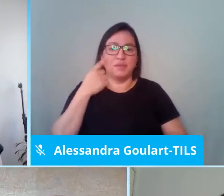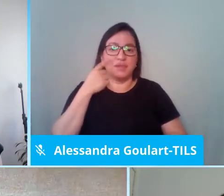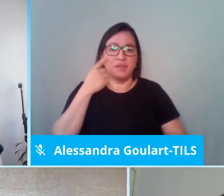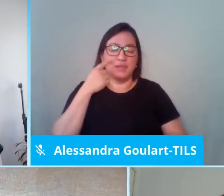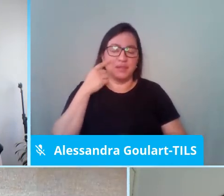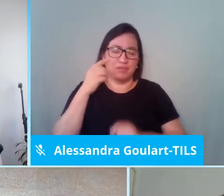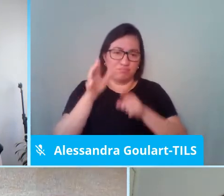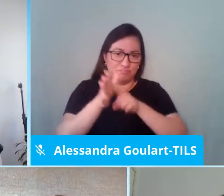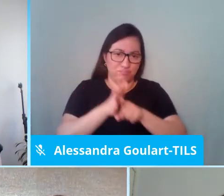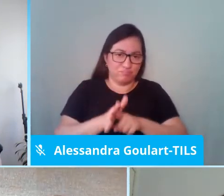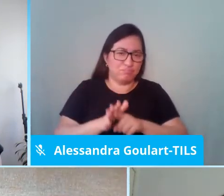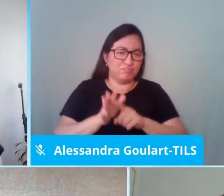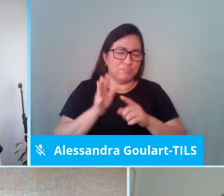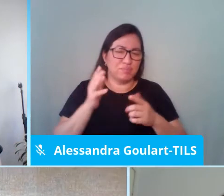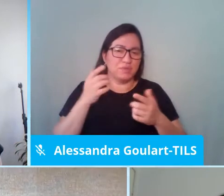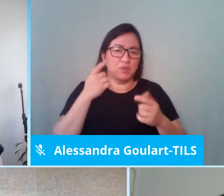corrigido.